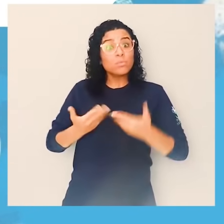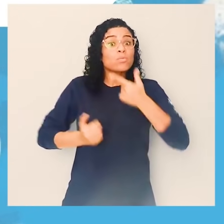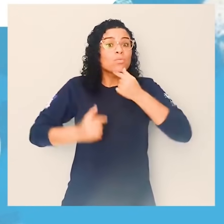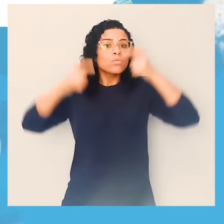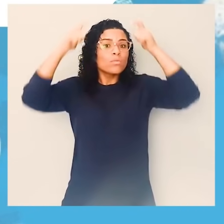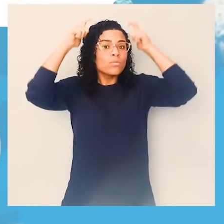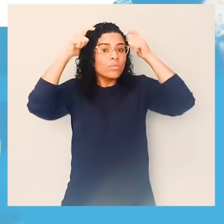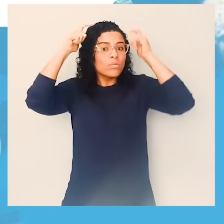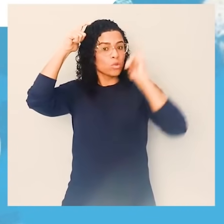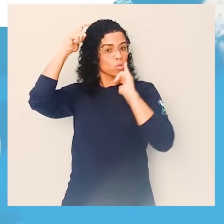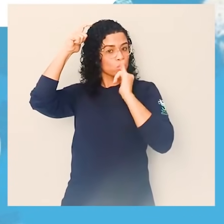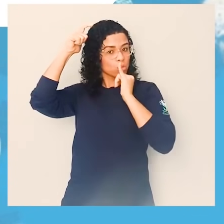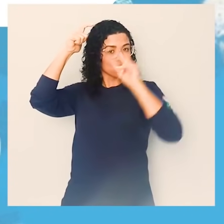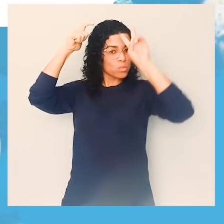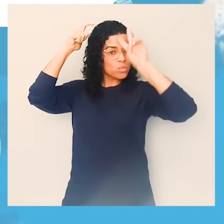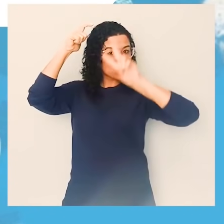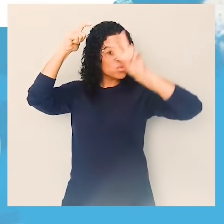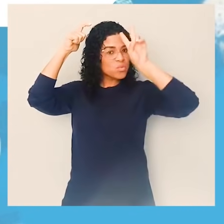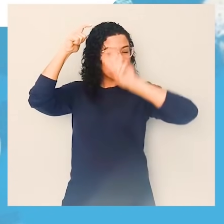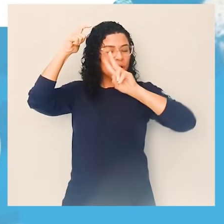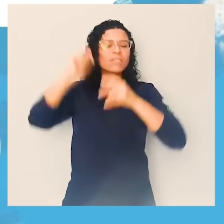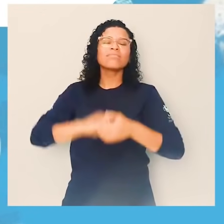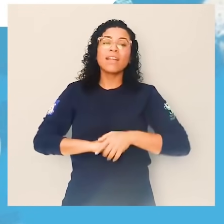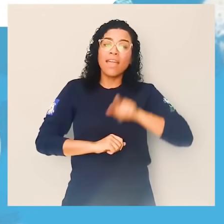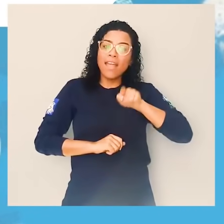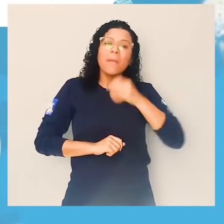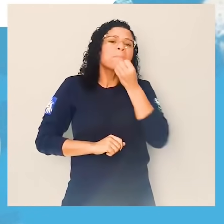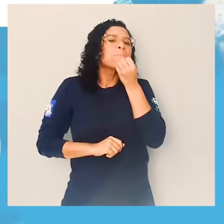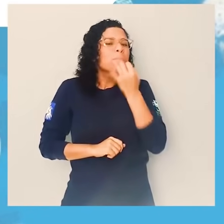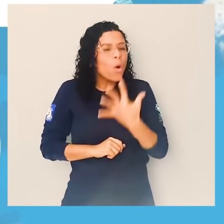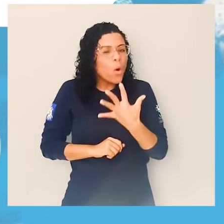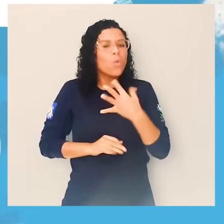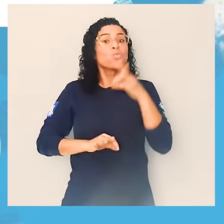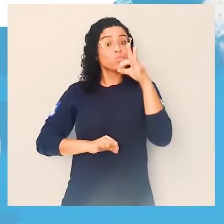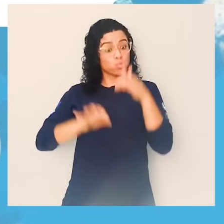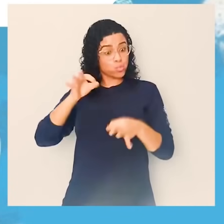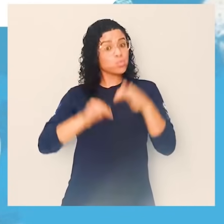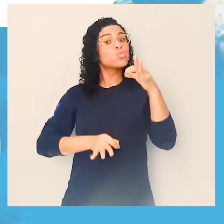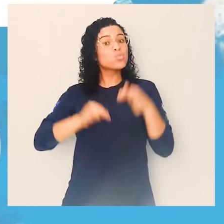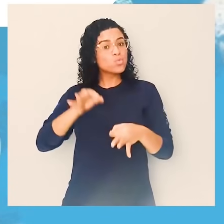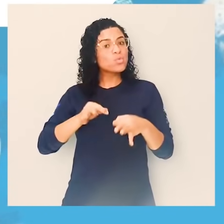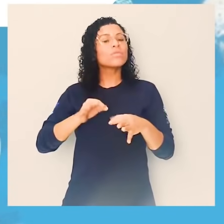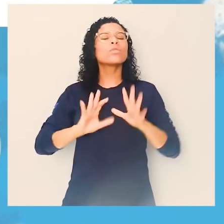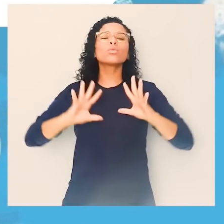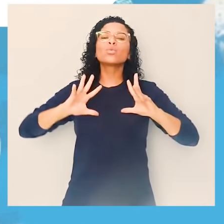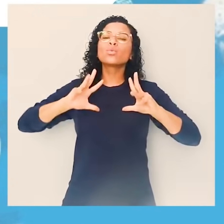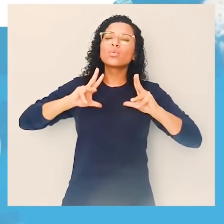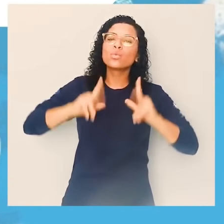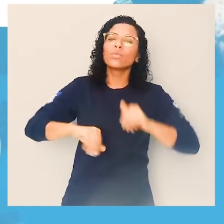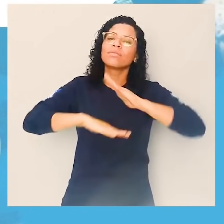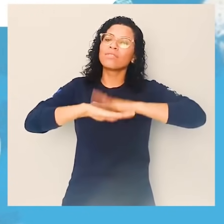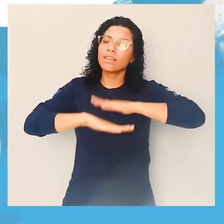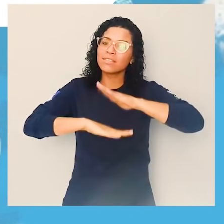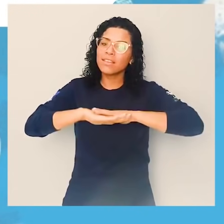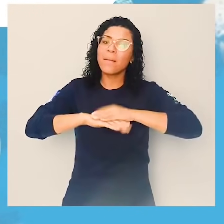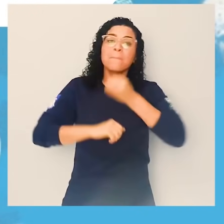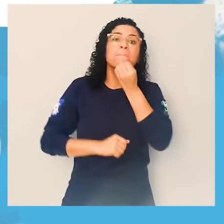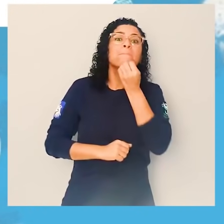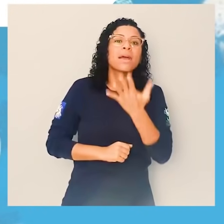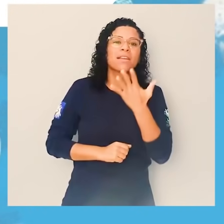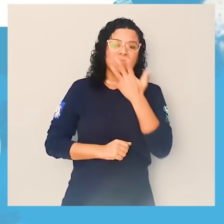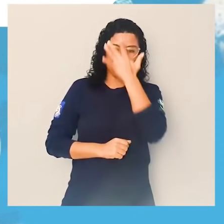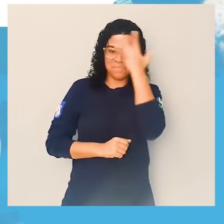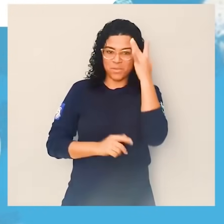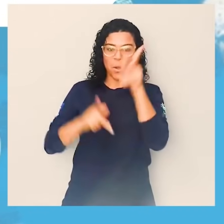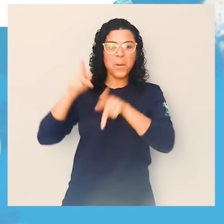rei era rei de história, era um rei muito bonzinho, muito justo, e tudo o que ele fazia era pro